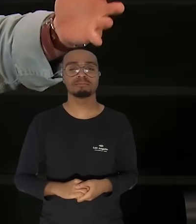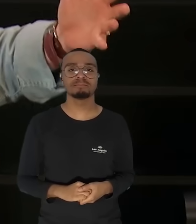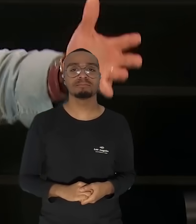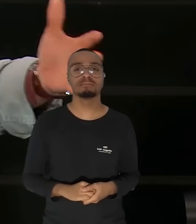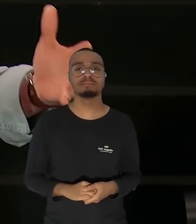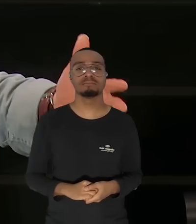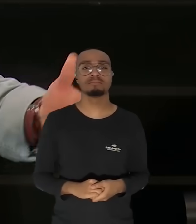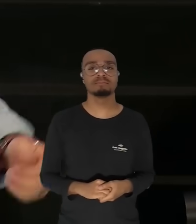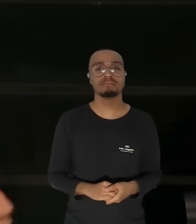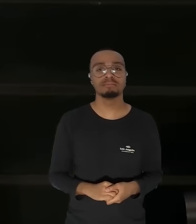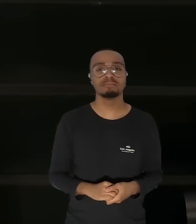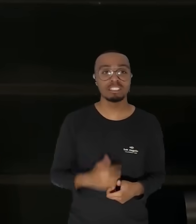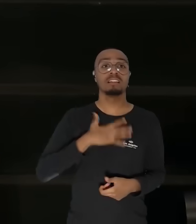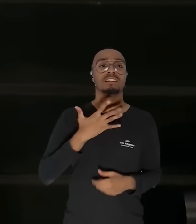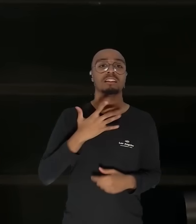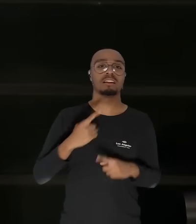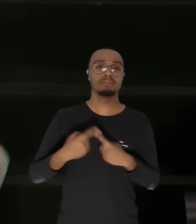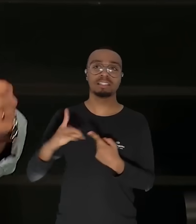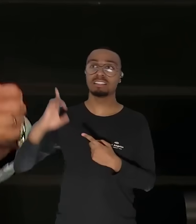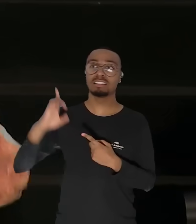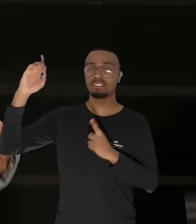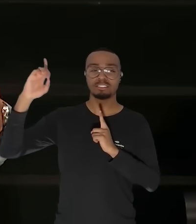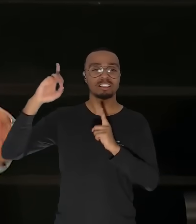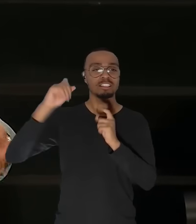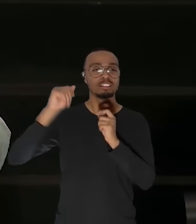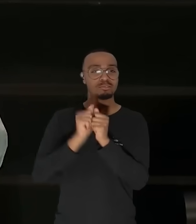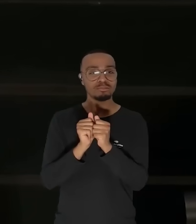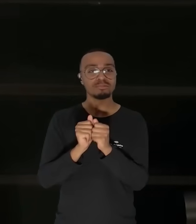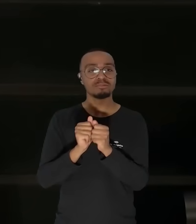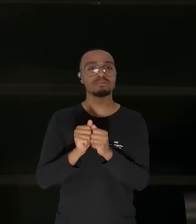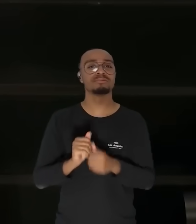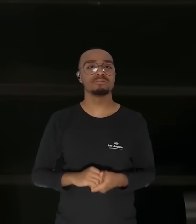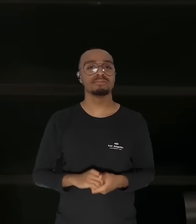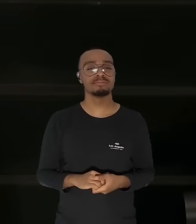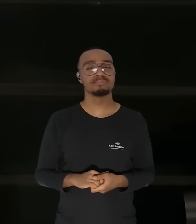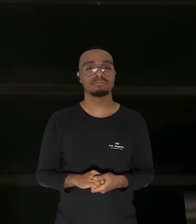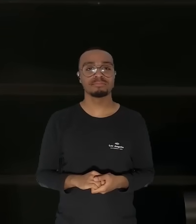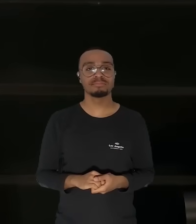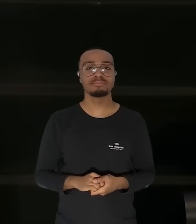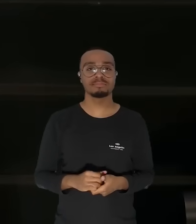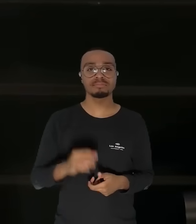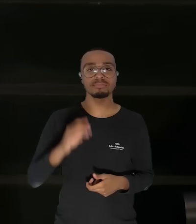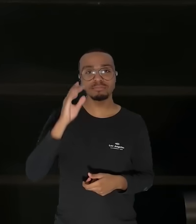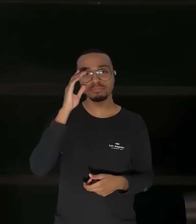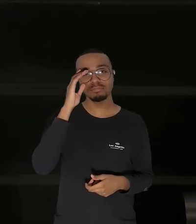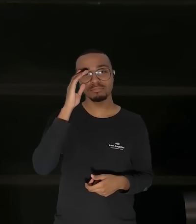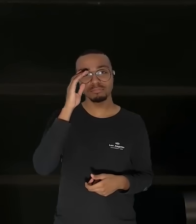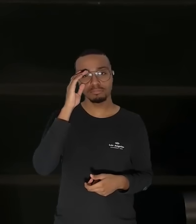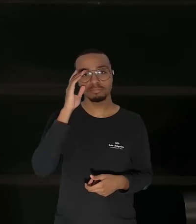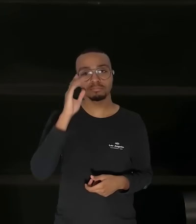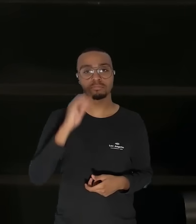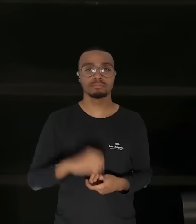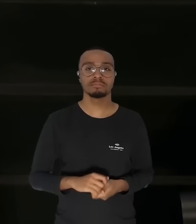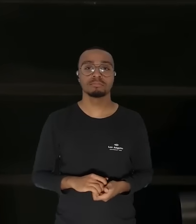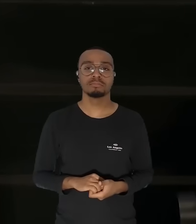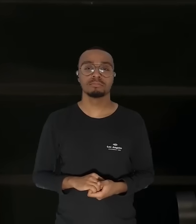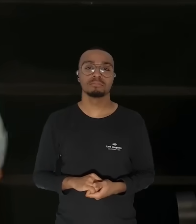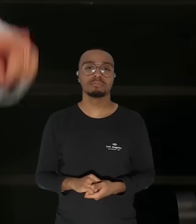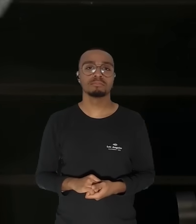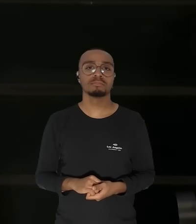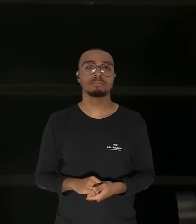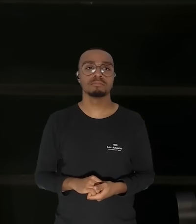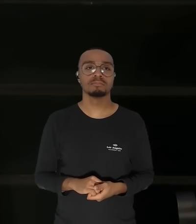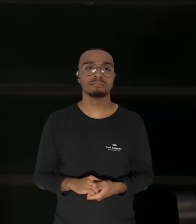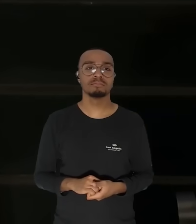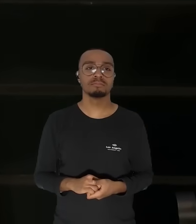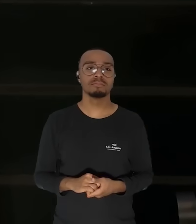É assustador, mas eu estou. É problemático, mas eu estou. E tudo isso está acontecendo